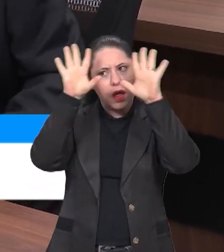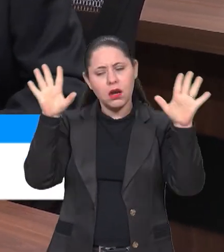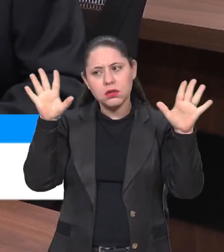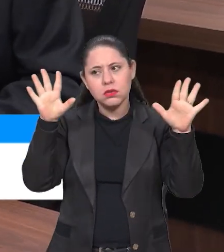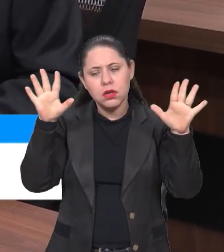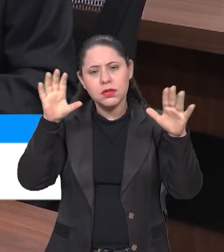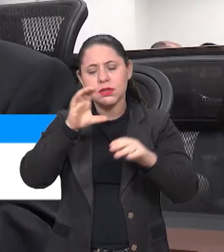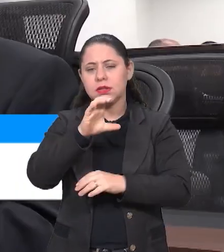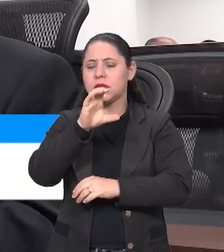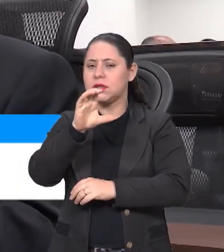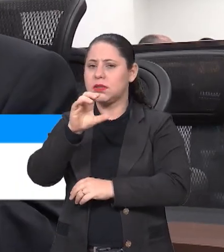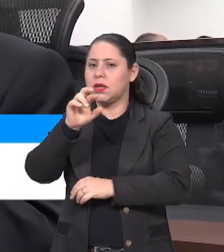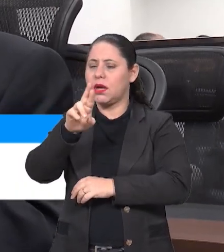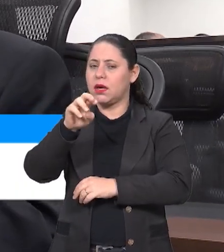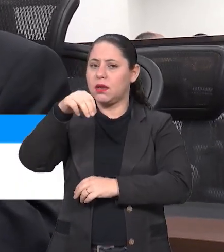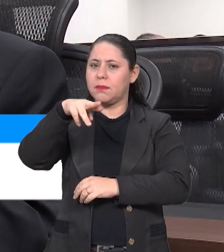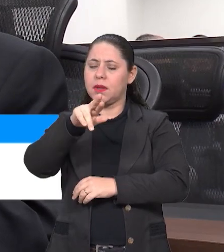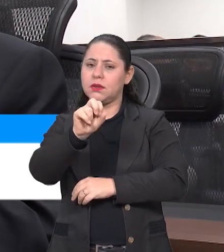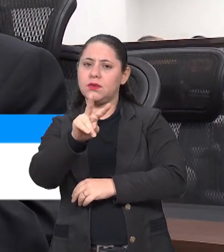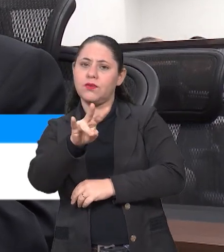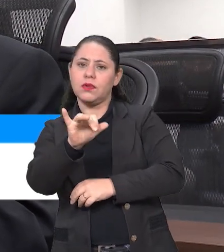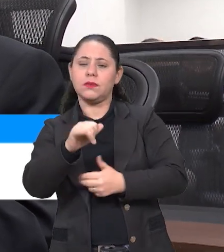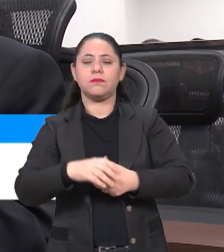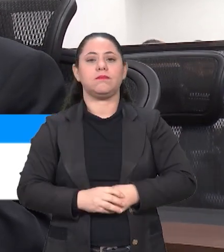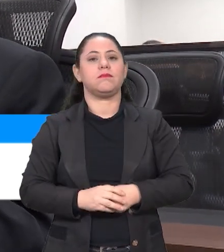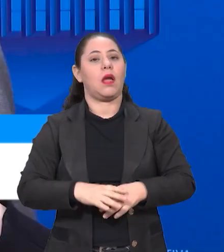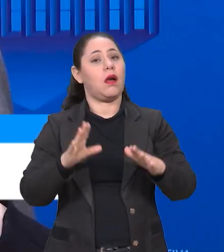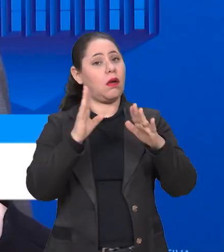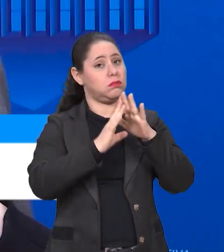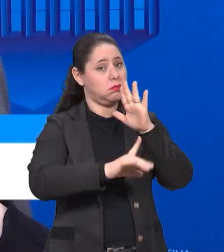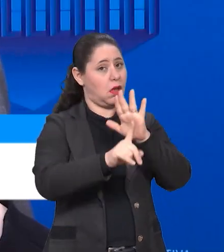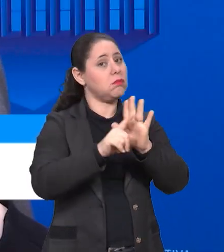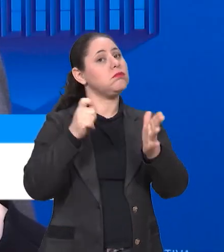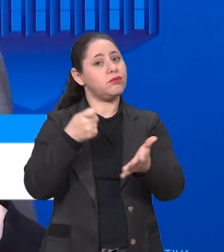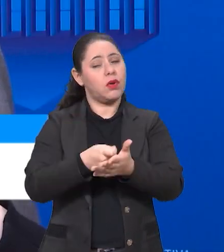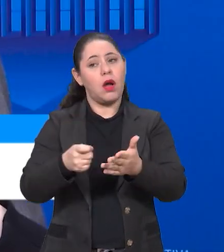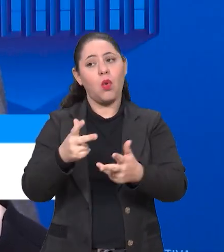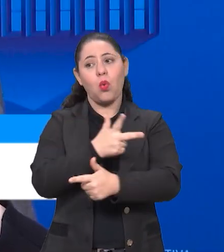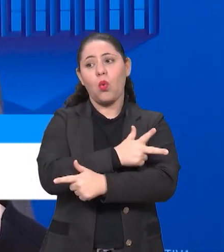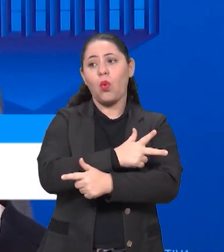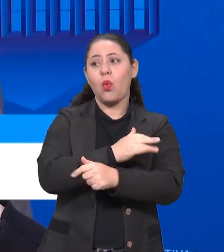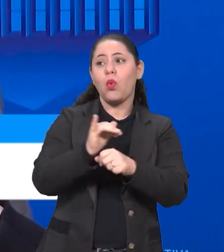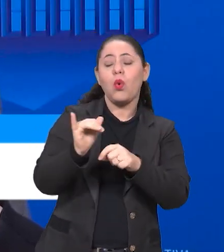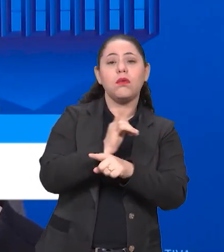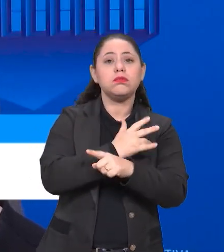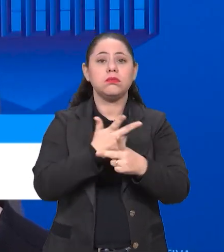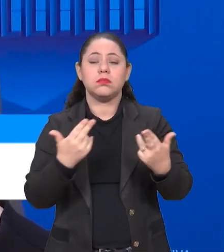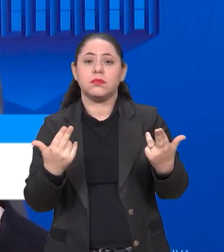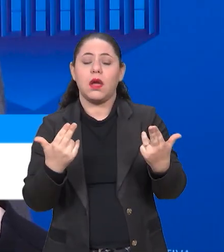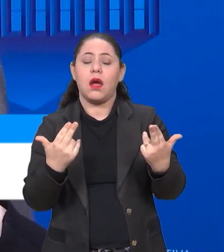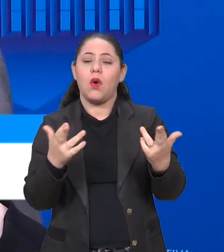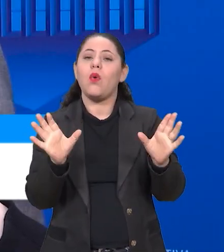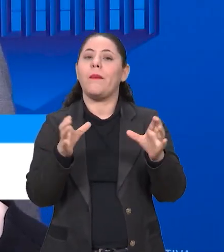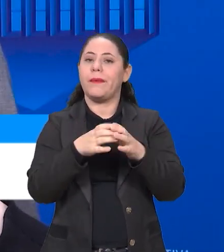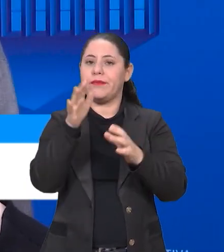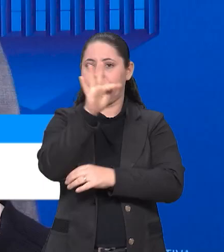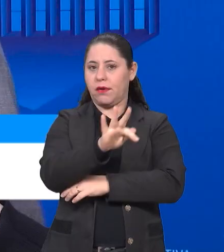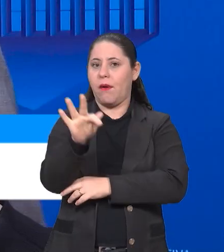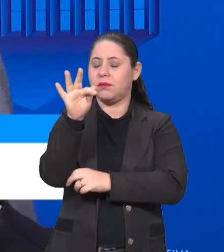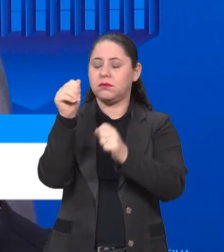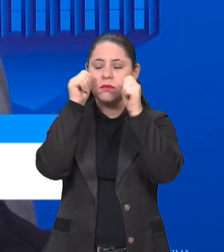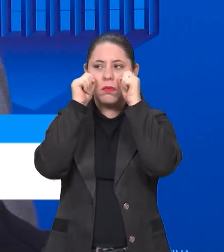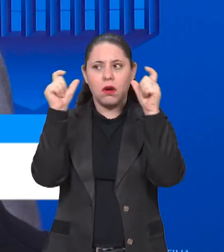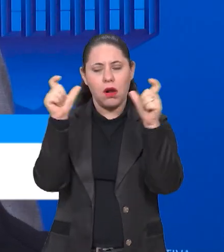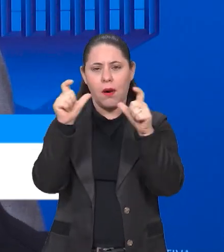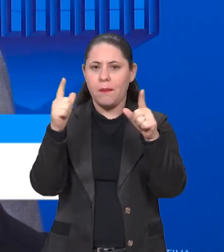ser esclarecido pela CCR-MS Via. A casa tem que tomar providência, não só a casa, a bancada federal também